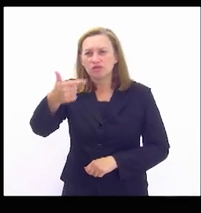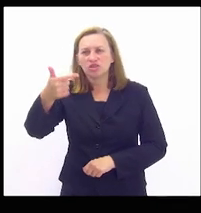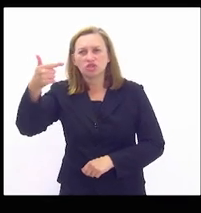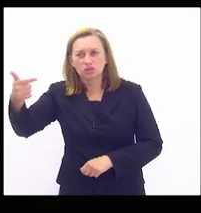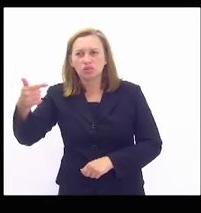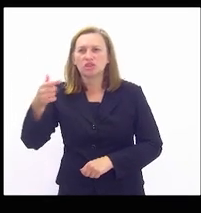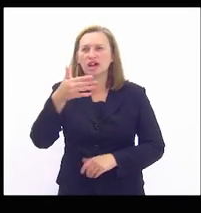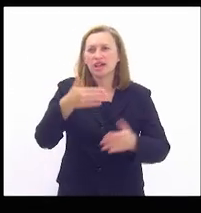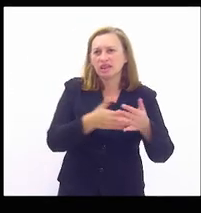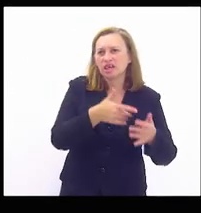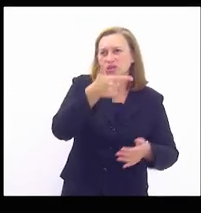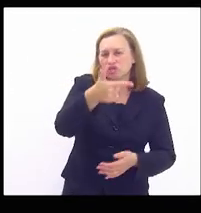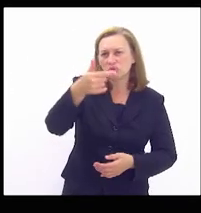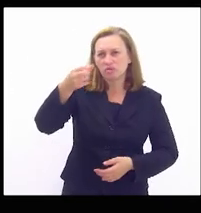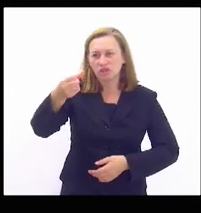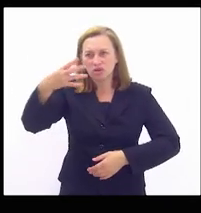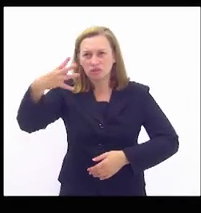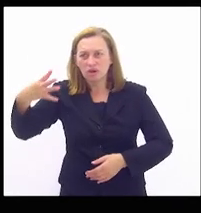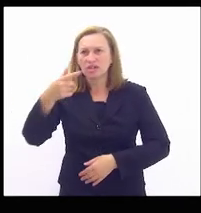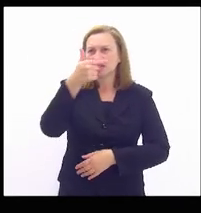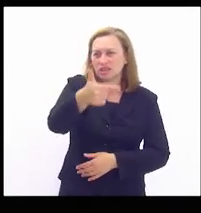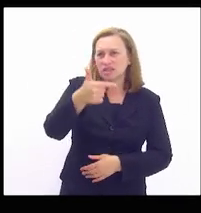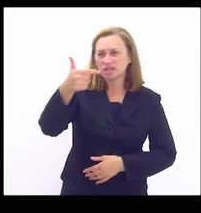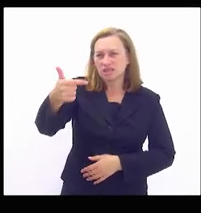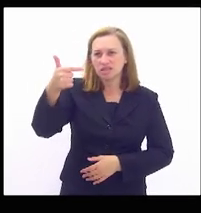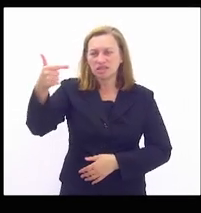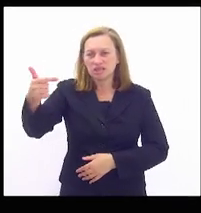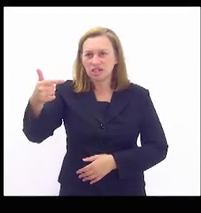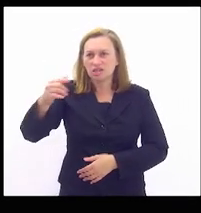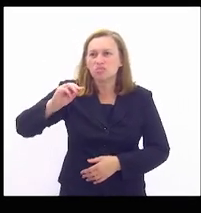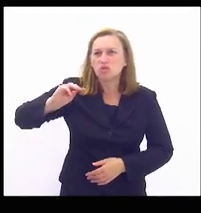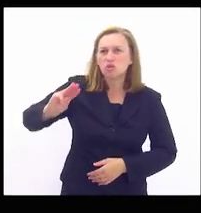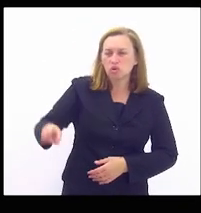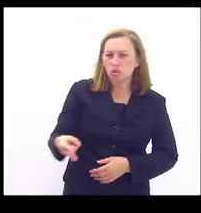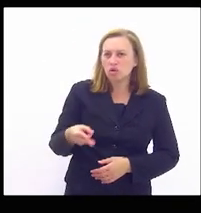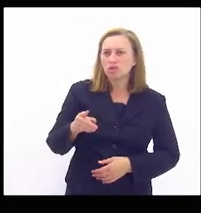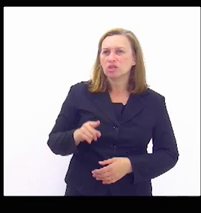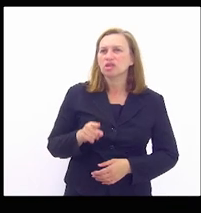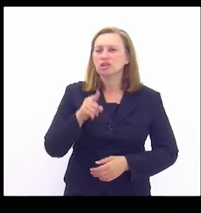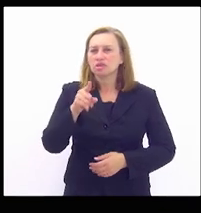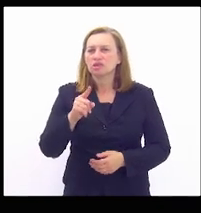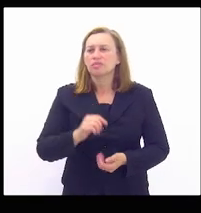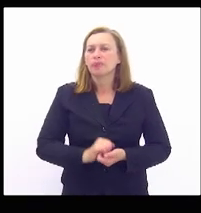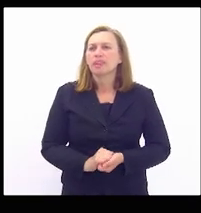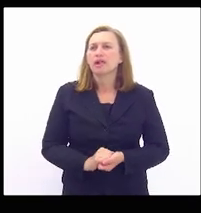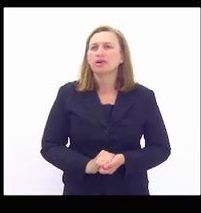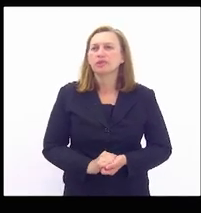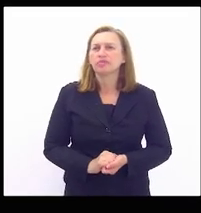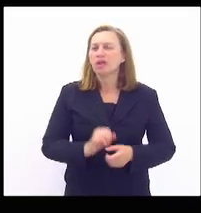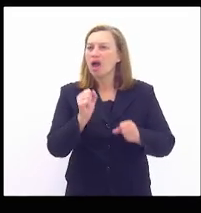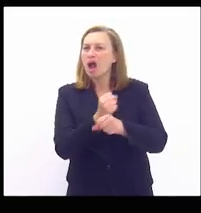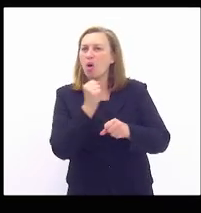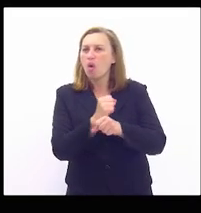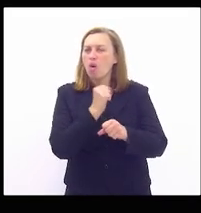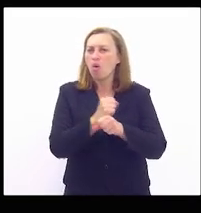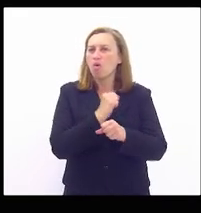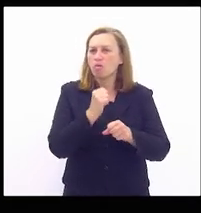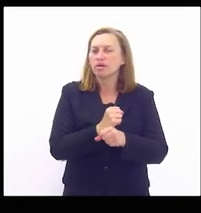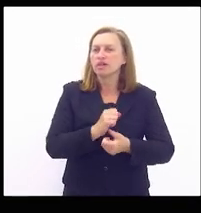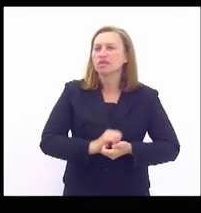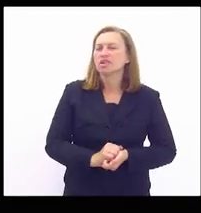2024 de 777 milhões, onde nós estamos, isso vai aumentar durante a obra,